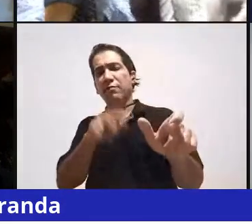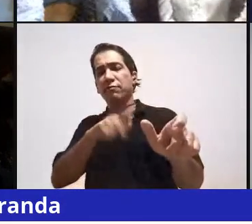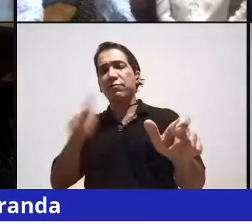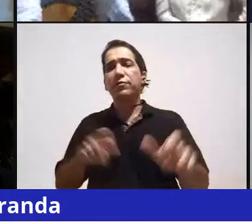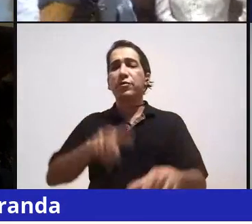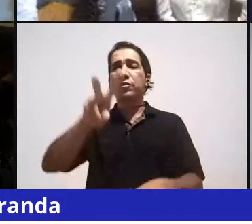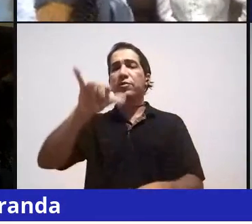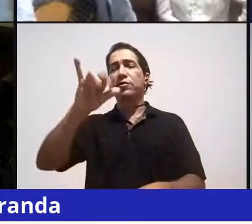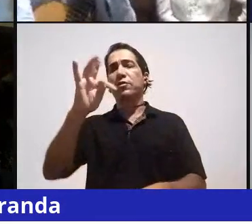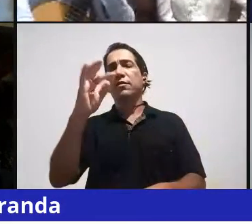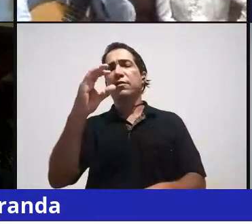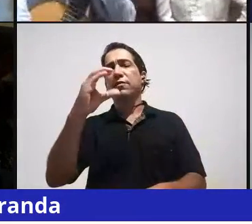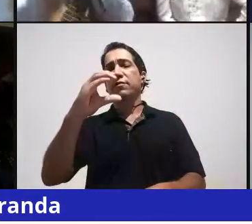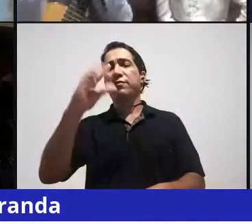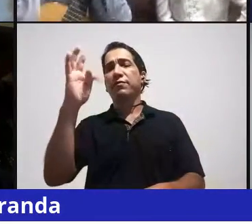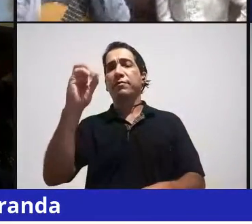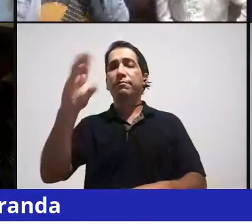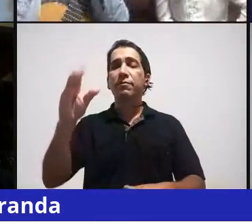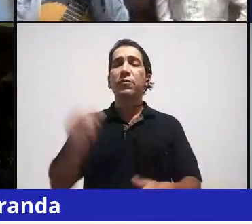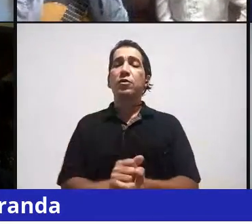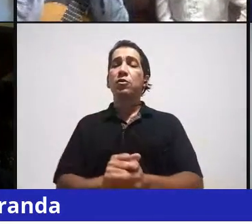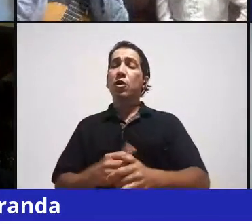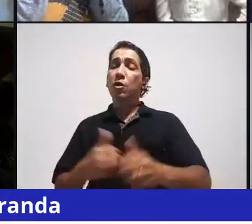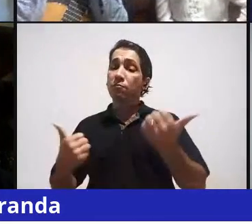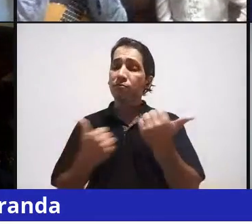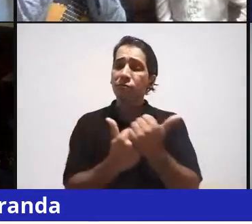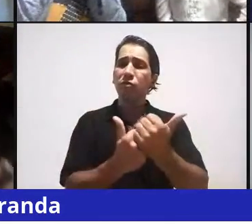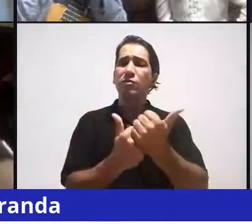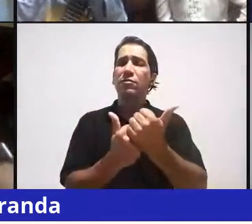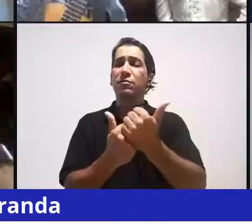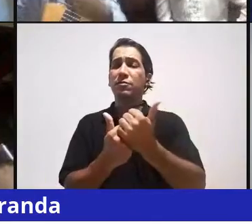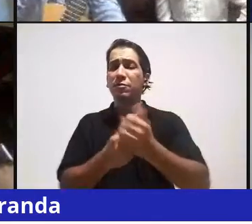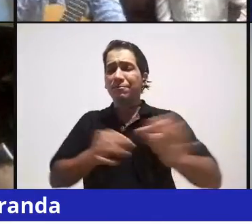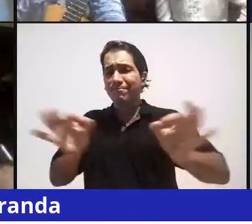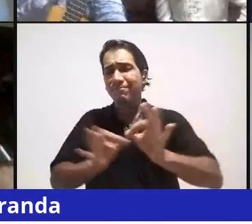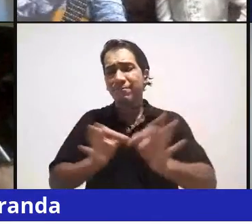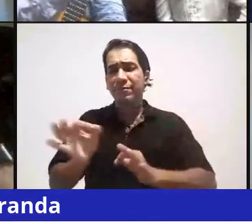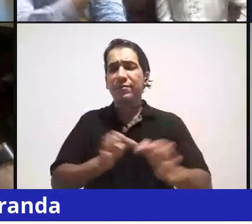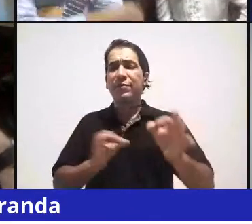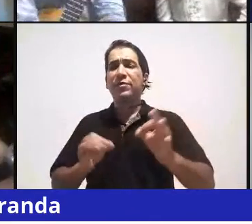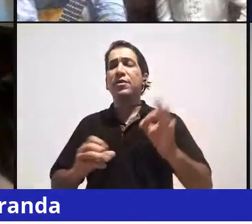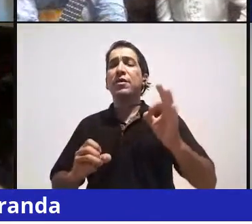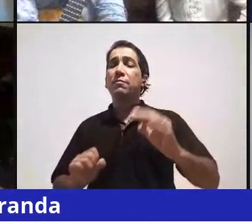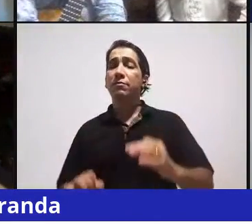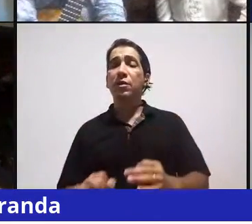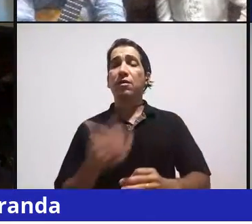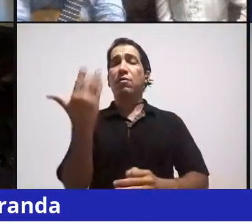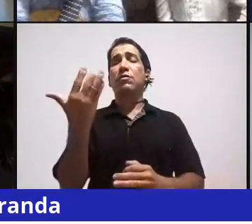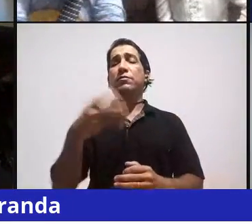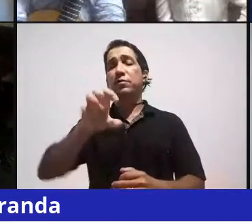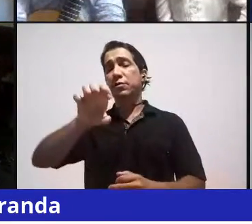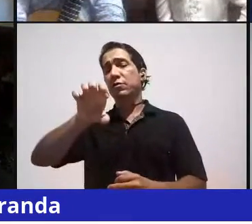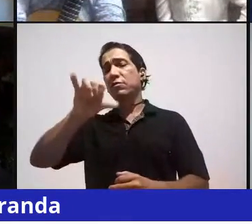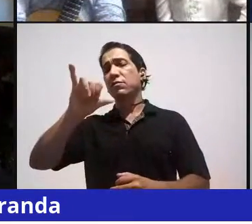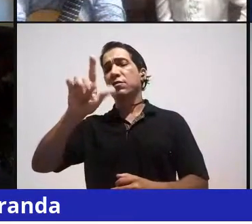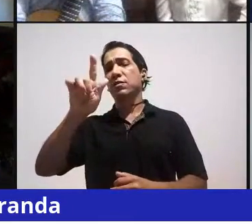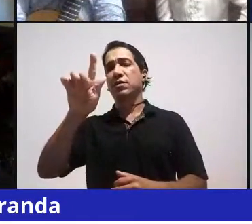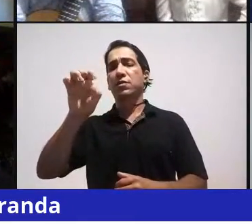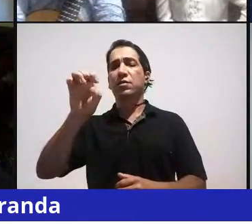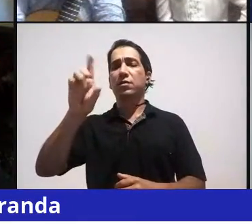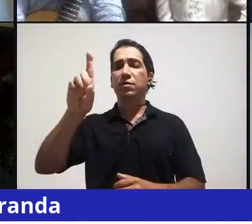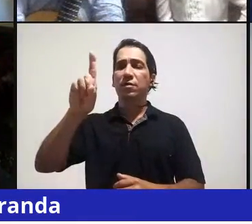que o EGEDIM fosse possível de ser realizado em um ano tão peculiar, tão particular como esse que